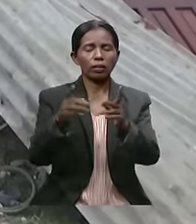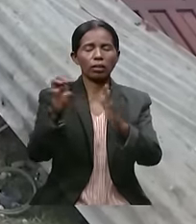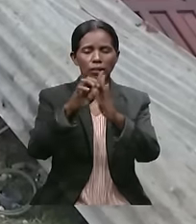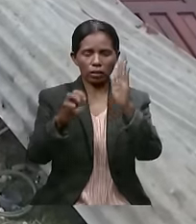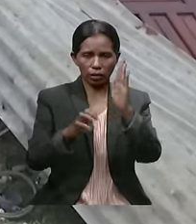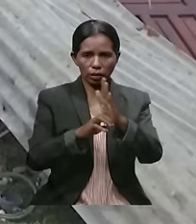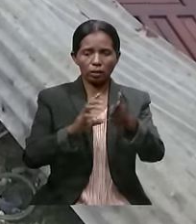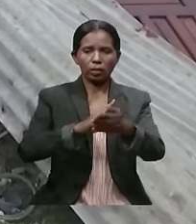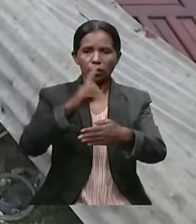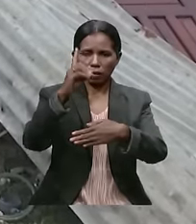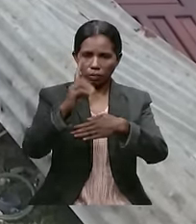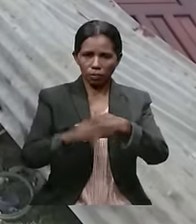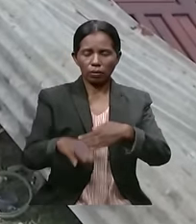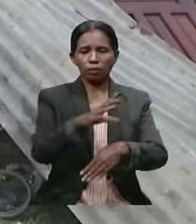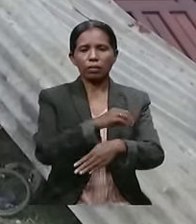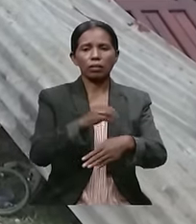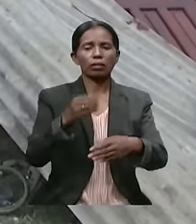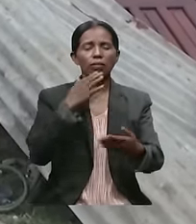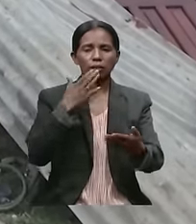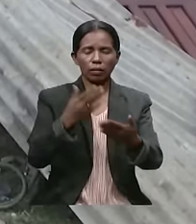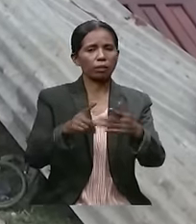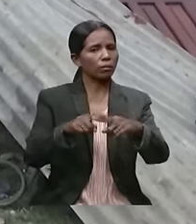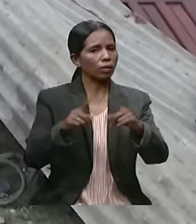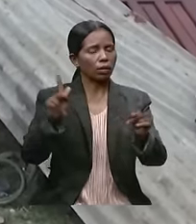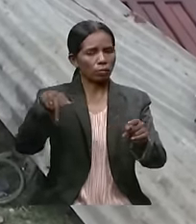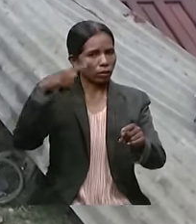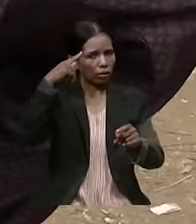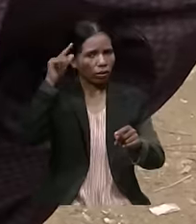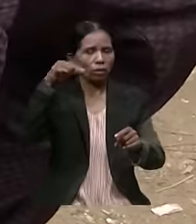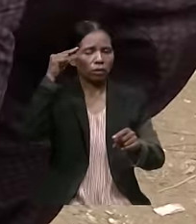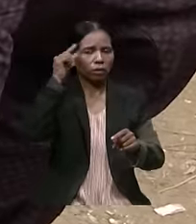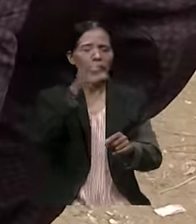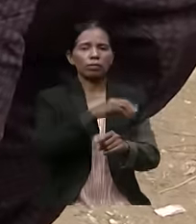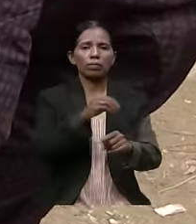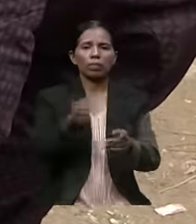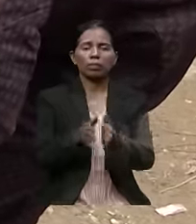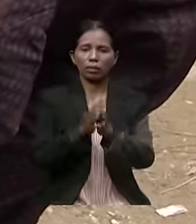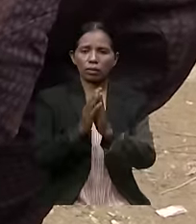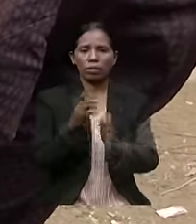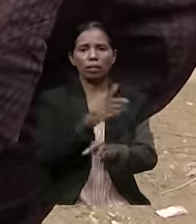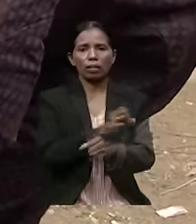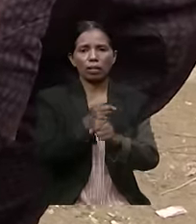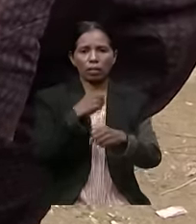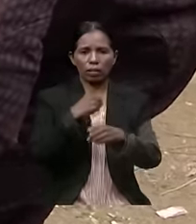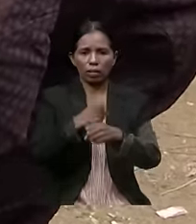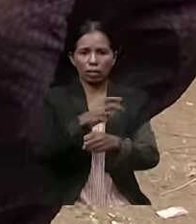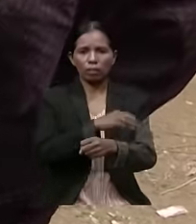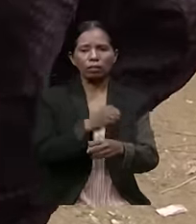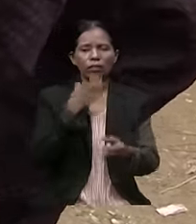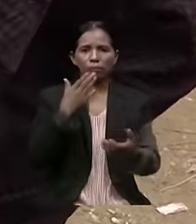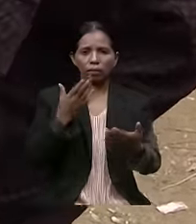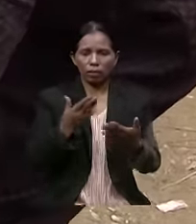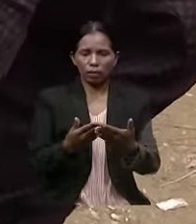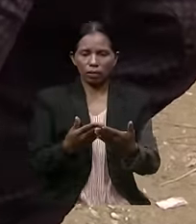a tu desenvolver a cidade dele sai dia cliotan, mas bem política governo niane, alo povo que como sente sai vítima. Situação